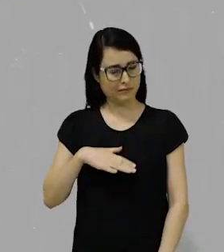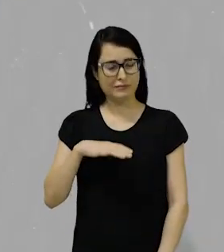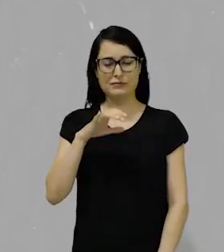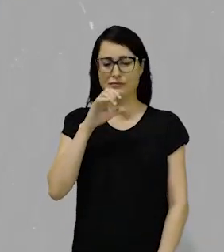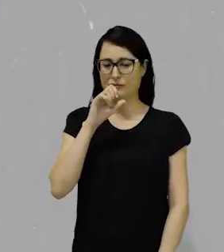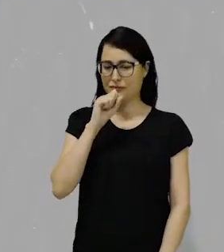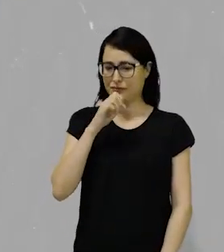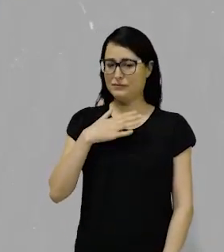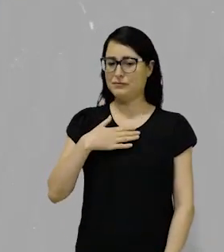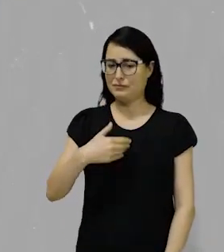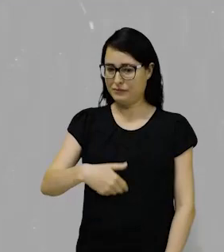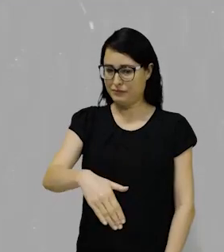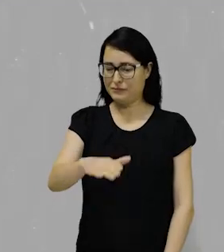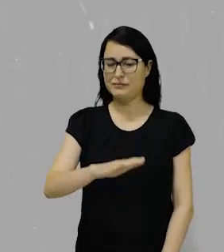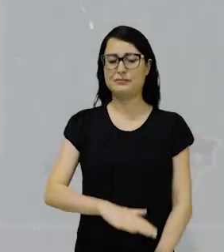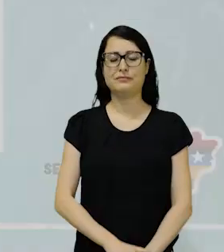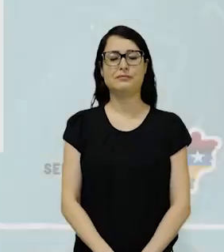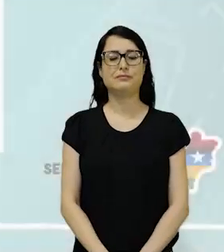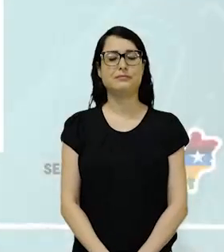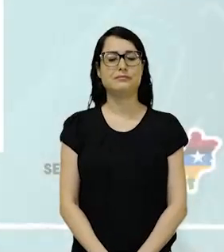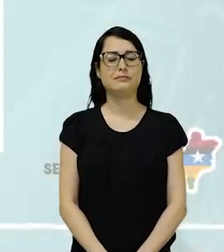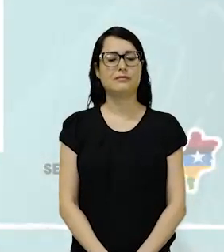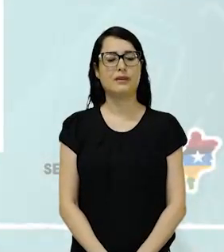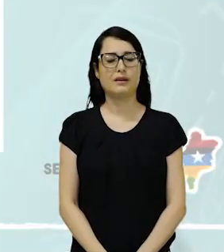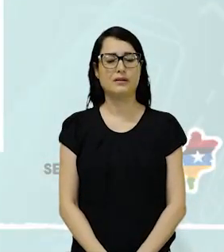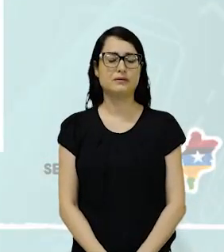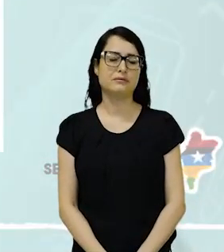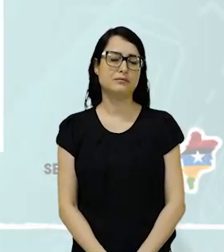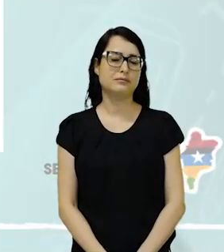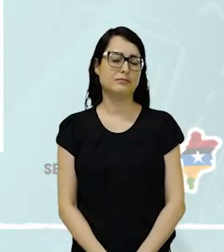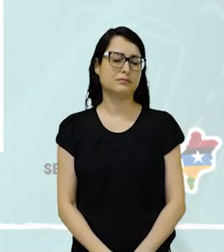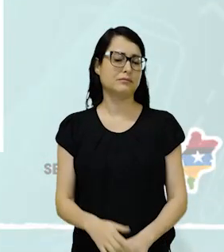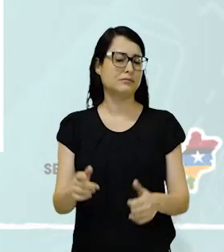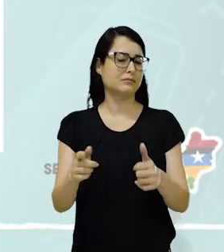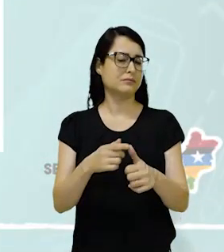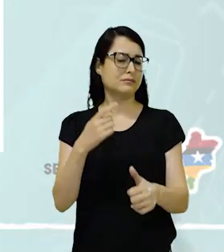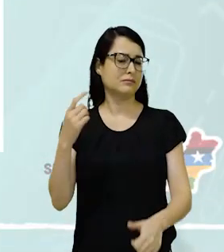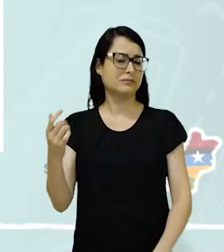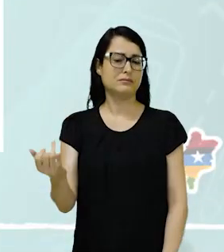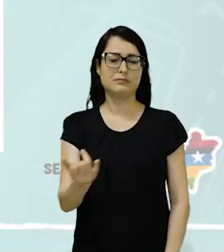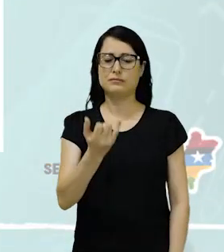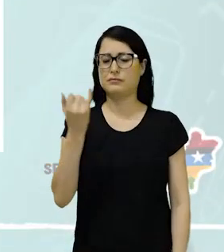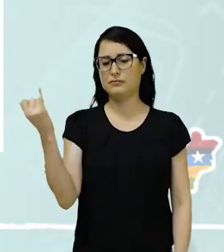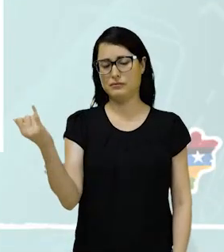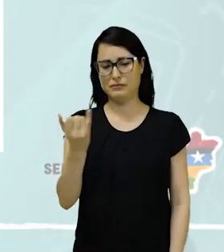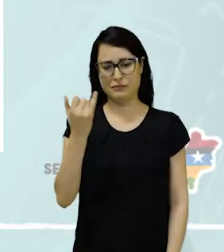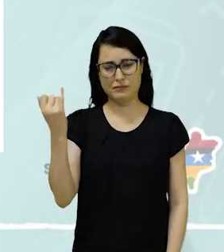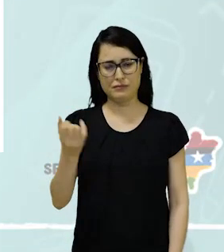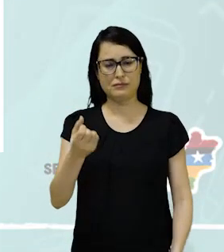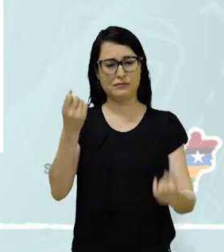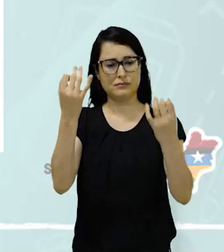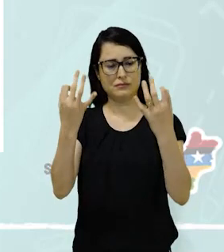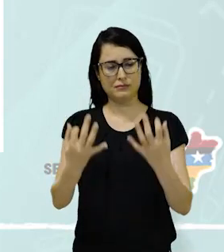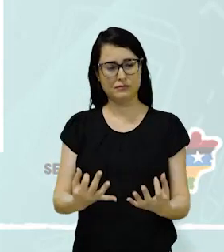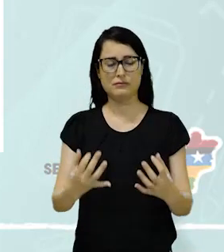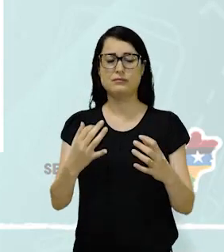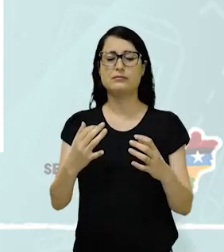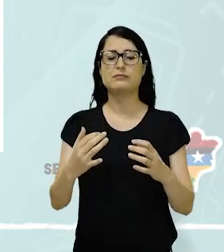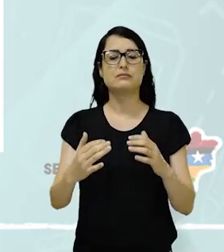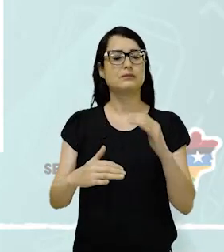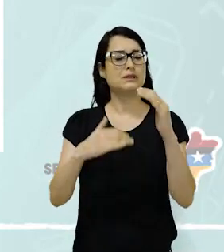respirou e vamos que vamos. Gente, primeira coisa importantíssima, tá? Quando a gente fala de